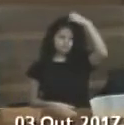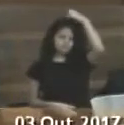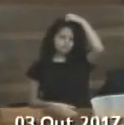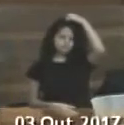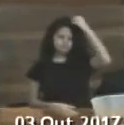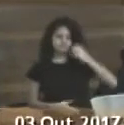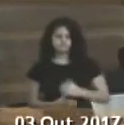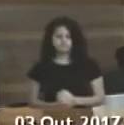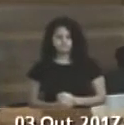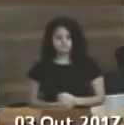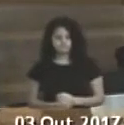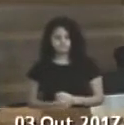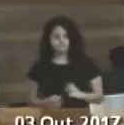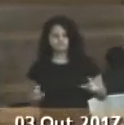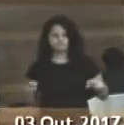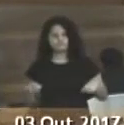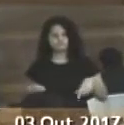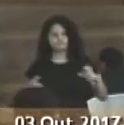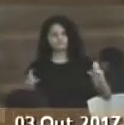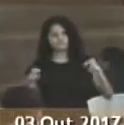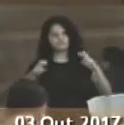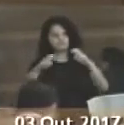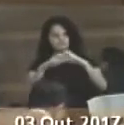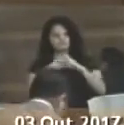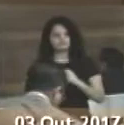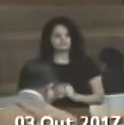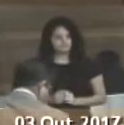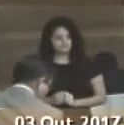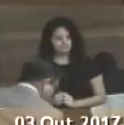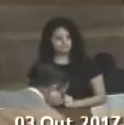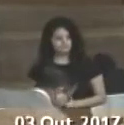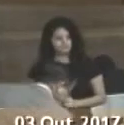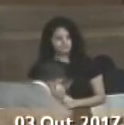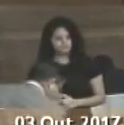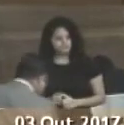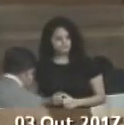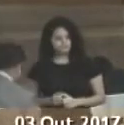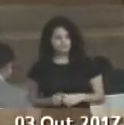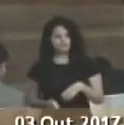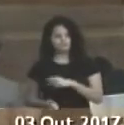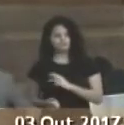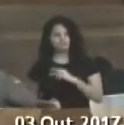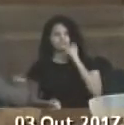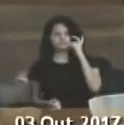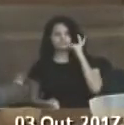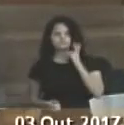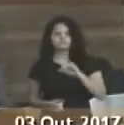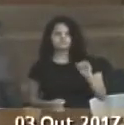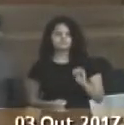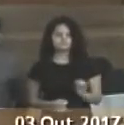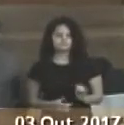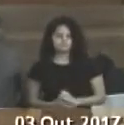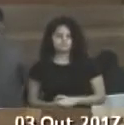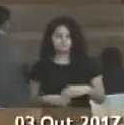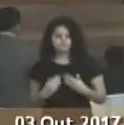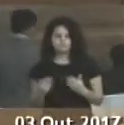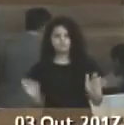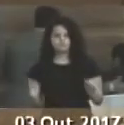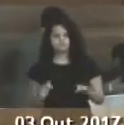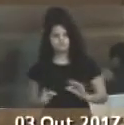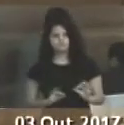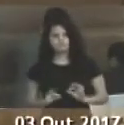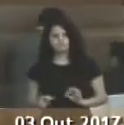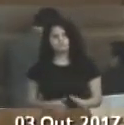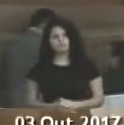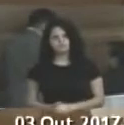do Rio de Janeiro, no plenário presidente Benedito Adelino, sob a presidência do vereador José Augusto, que logo deu início aos trabalhos, declarando